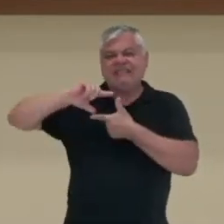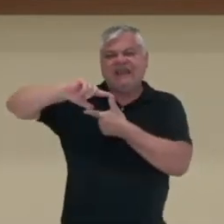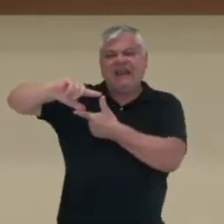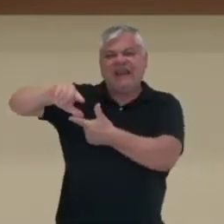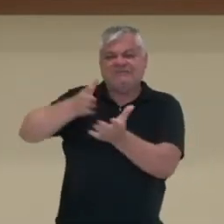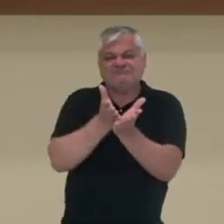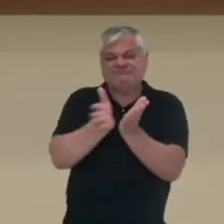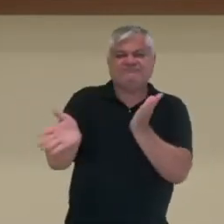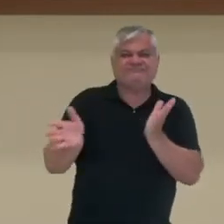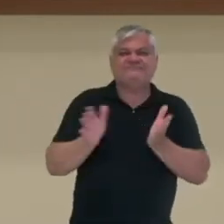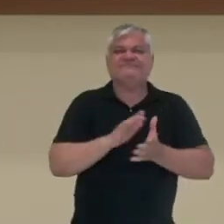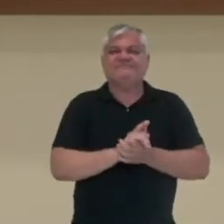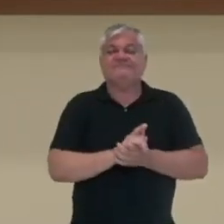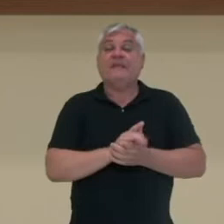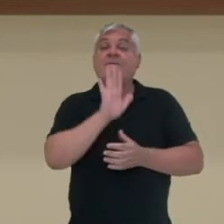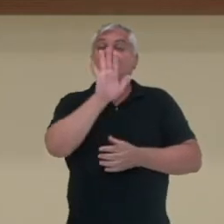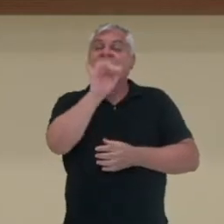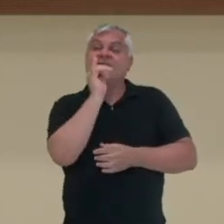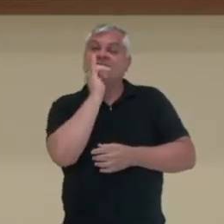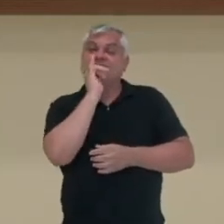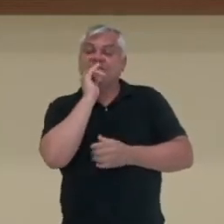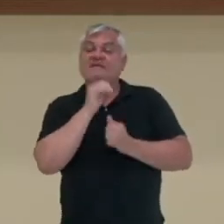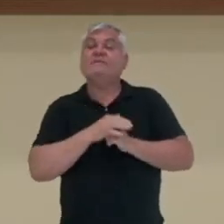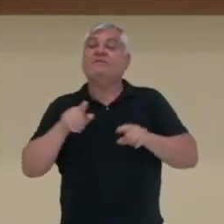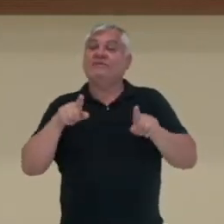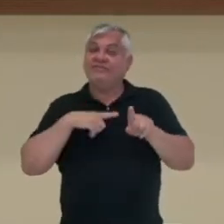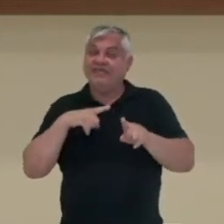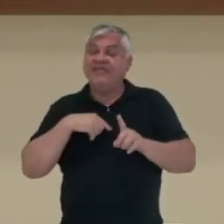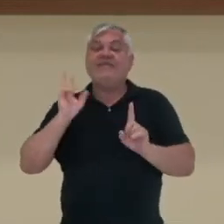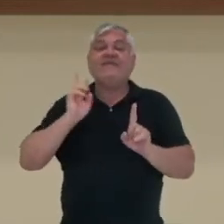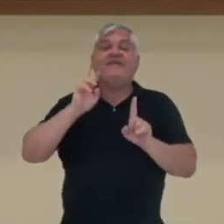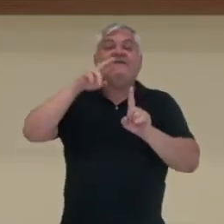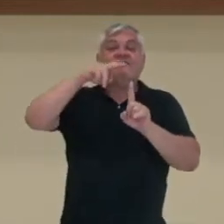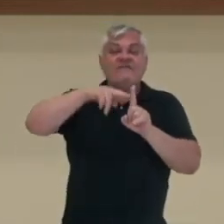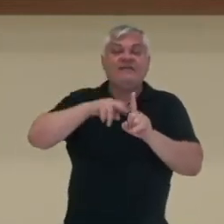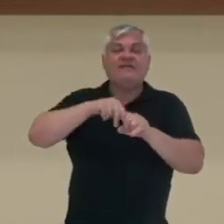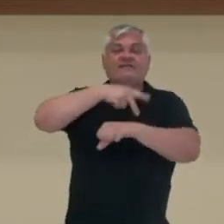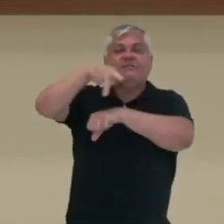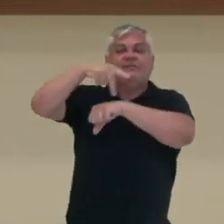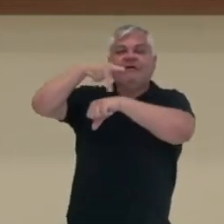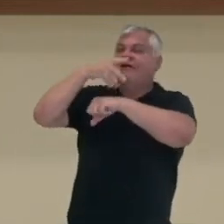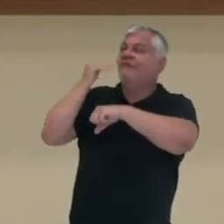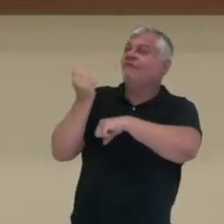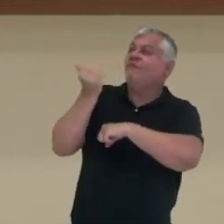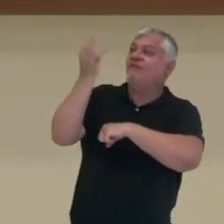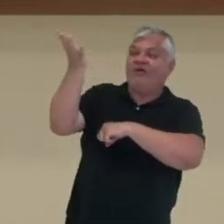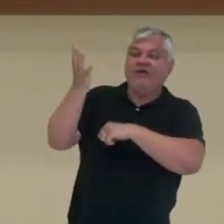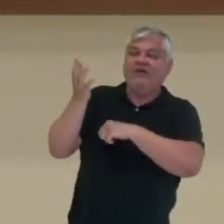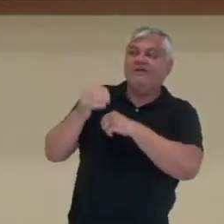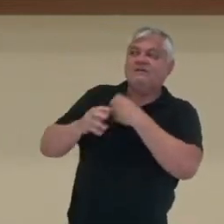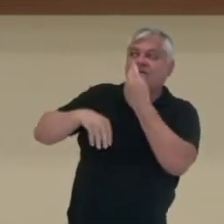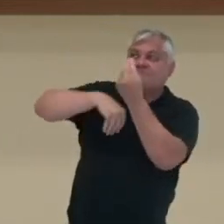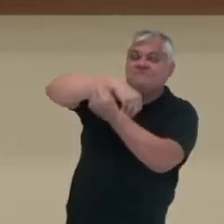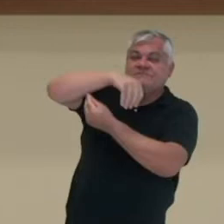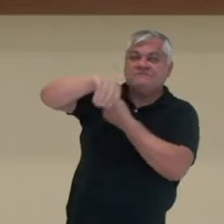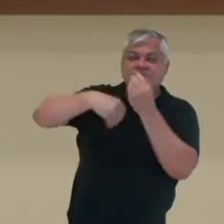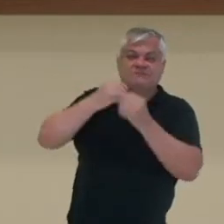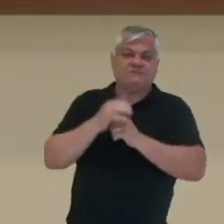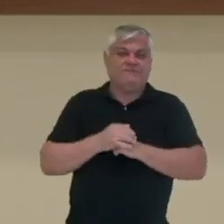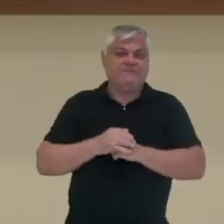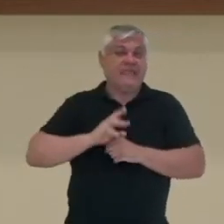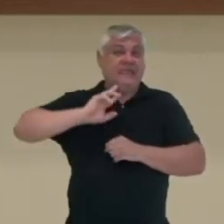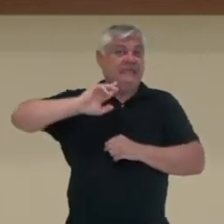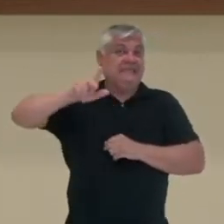identidade erudita, mas que também busca referências internacional, mas não é como que eu digo